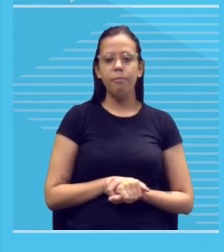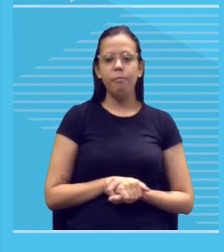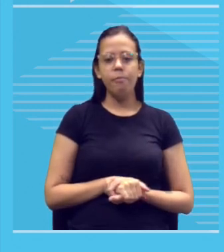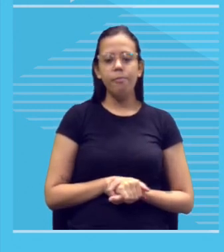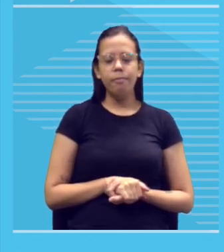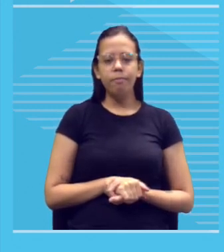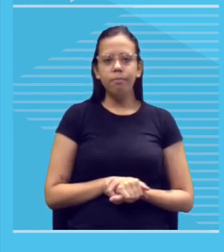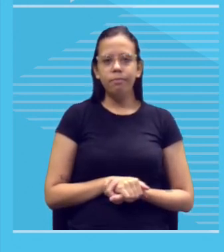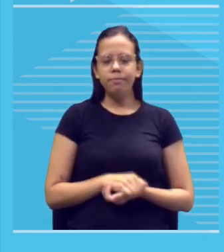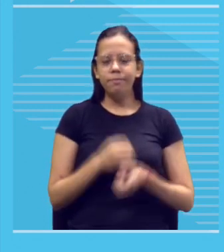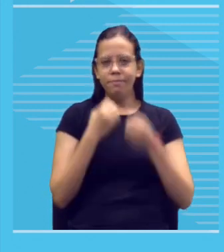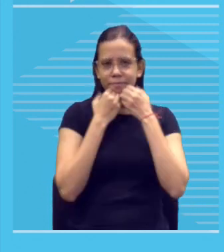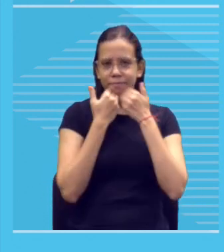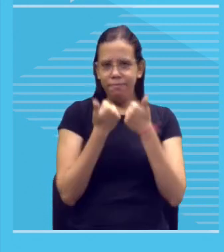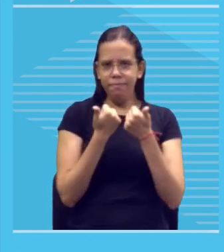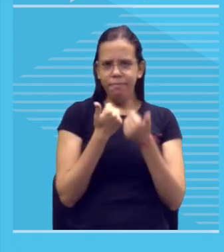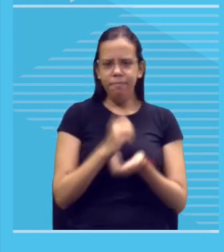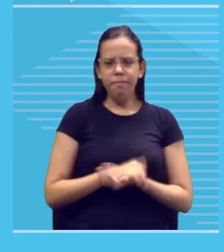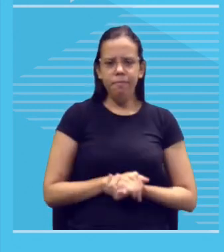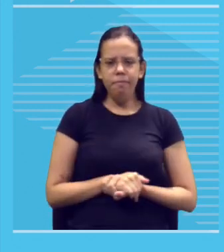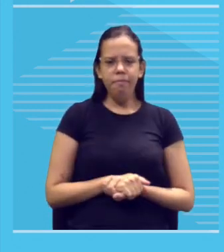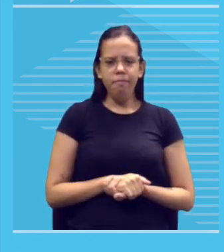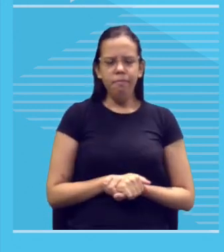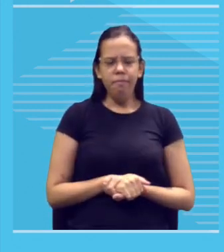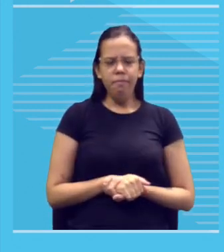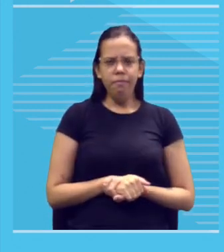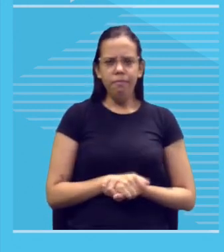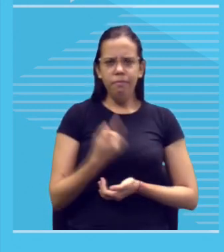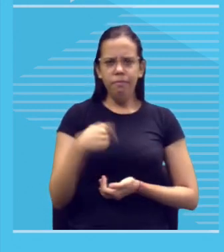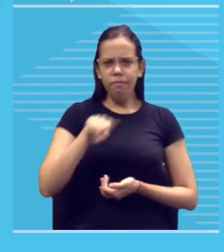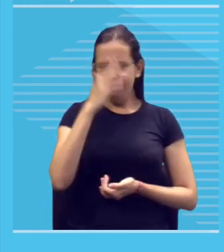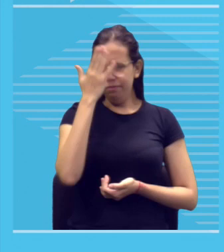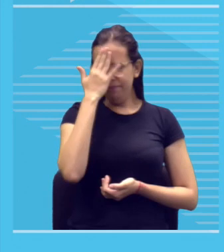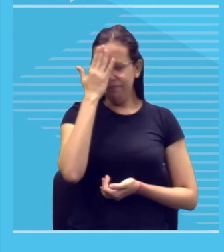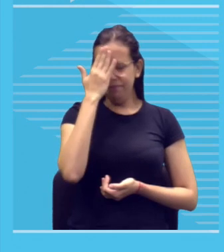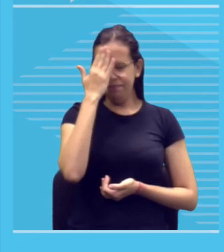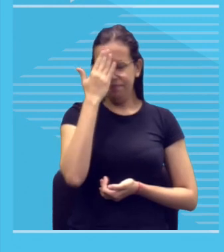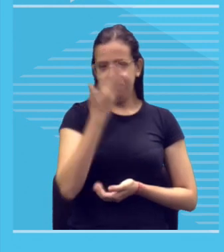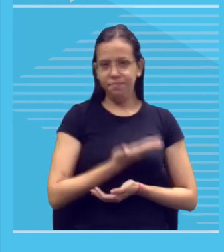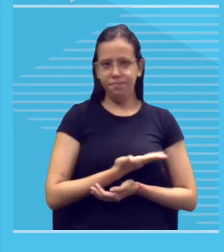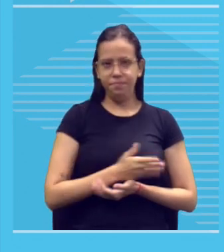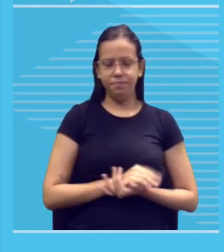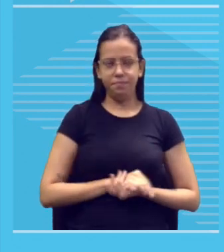beleza Vocês entenderam isso